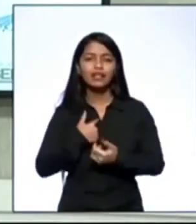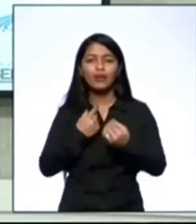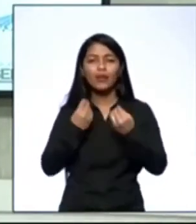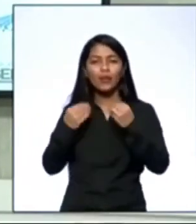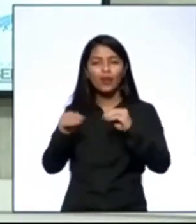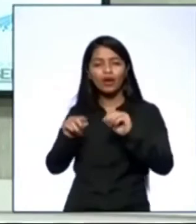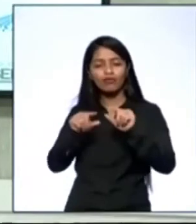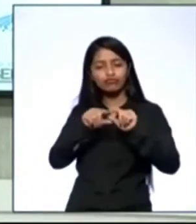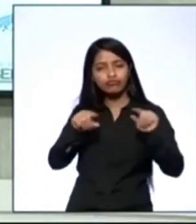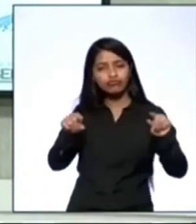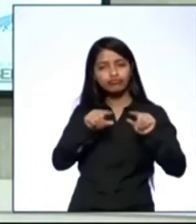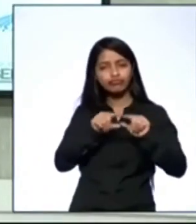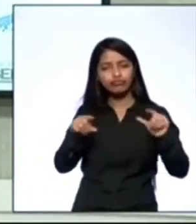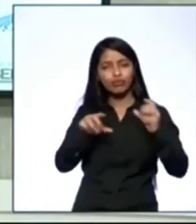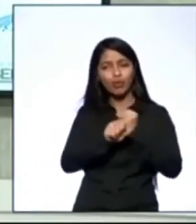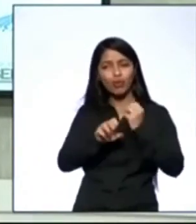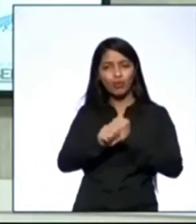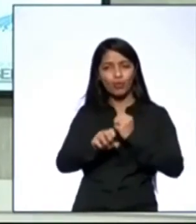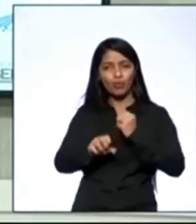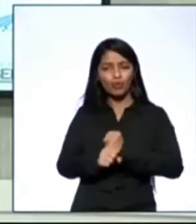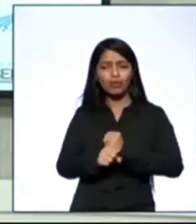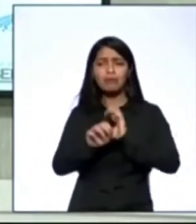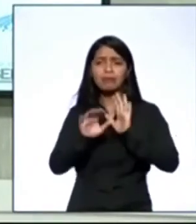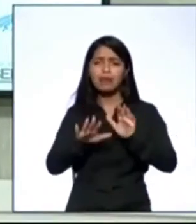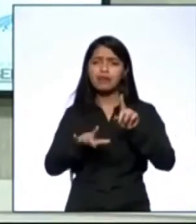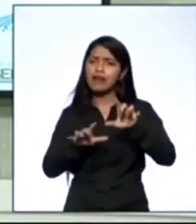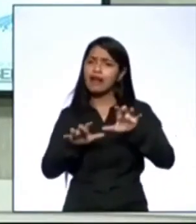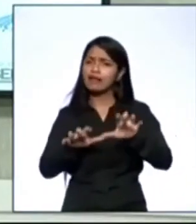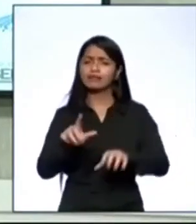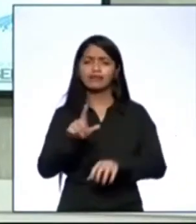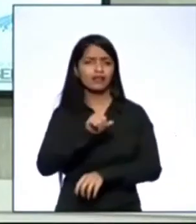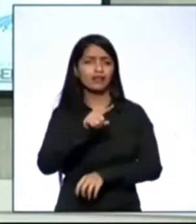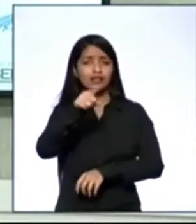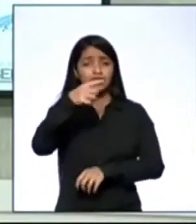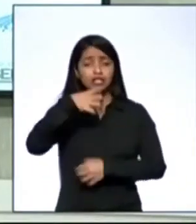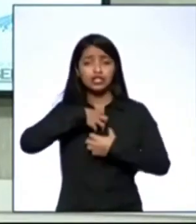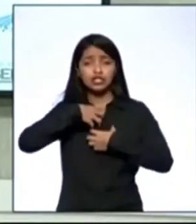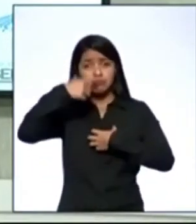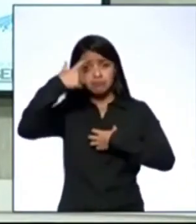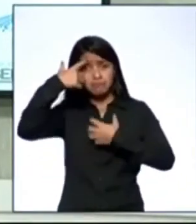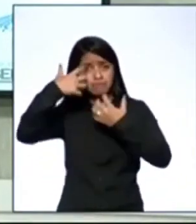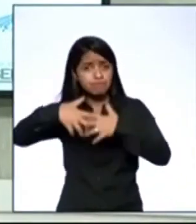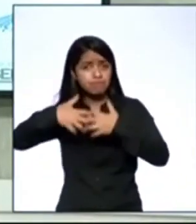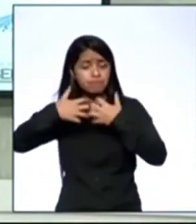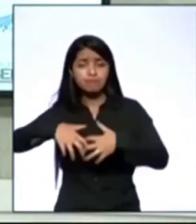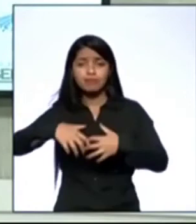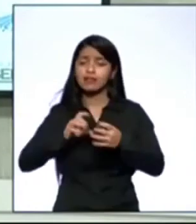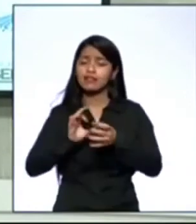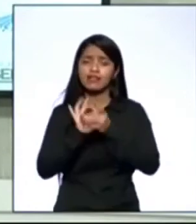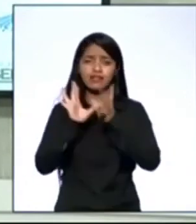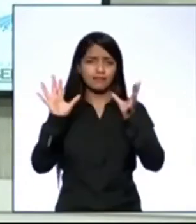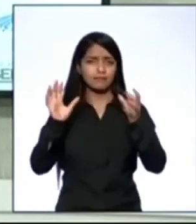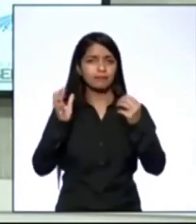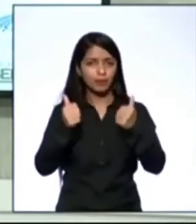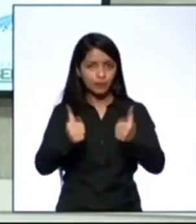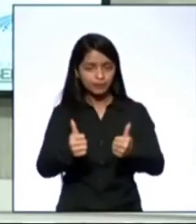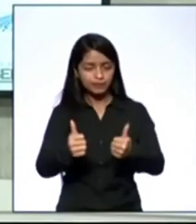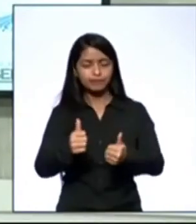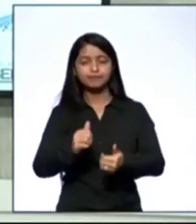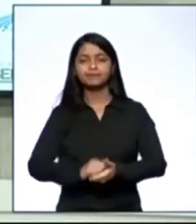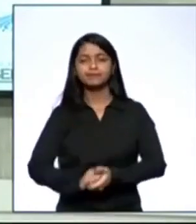né, o desenvolvimento, mas dá para você, no raciocínio, desenvolver na boa essa solução.